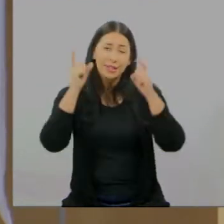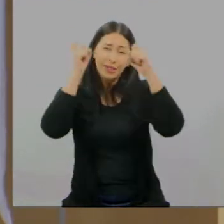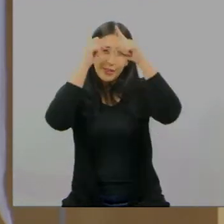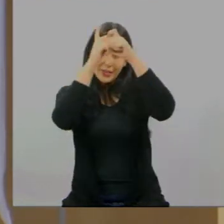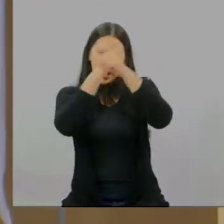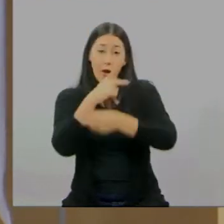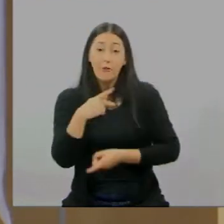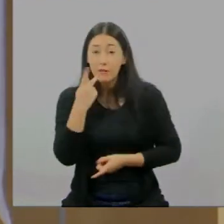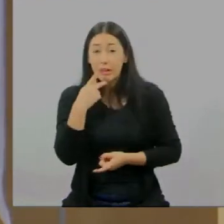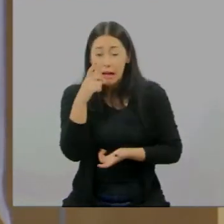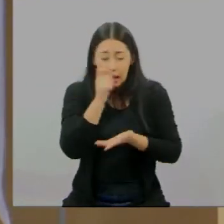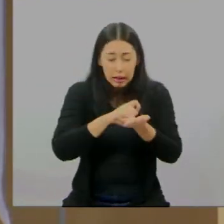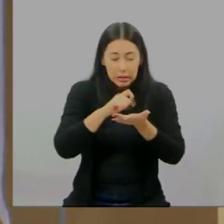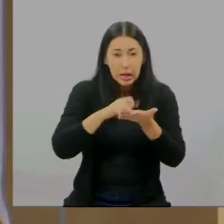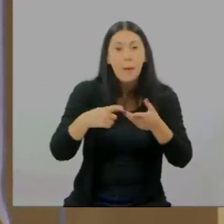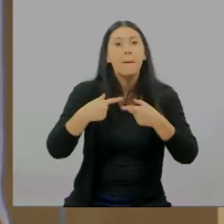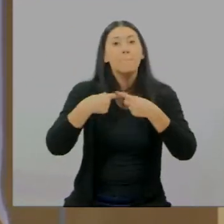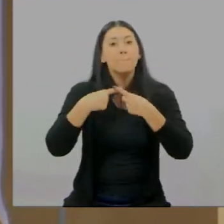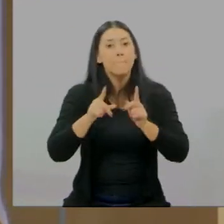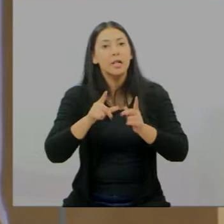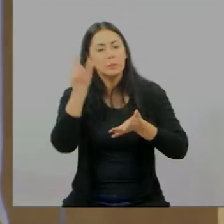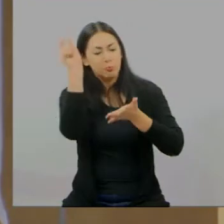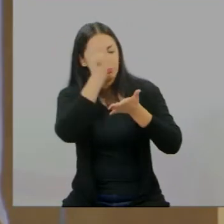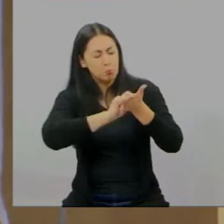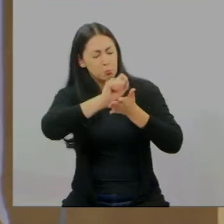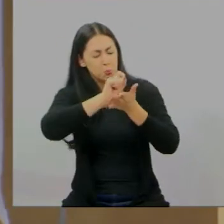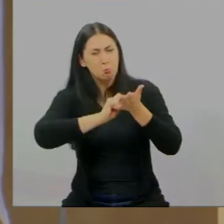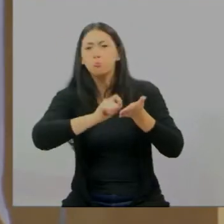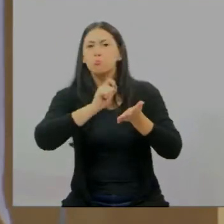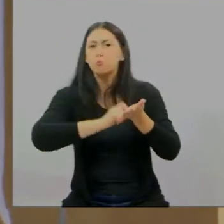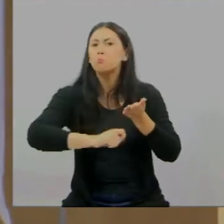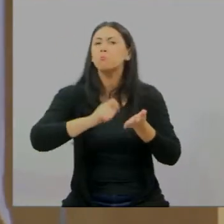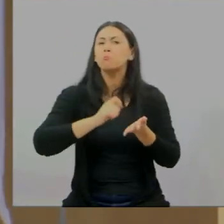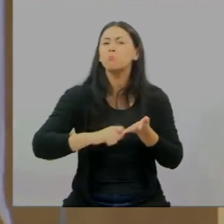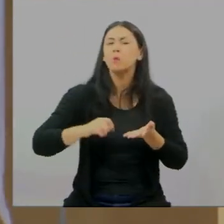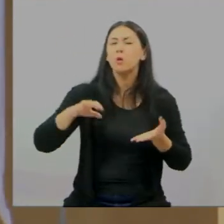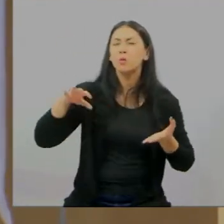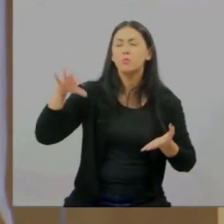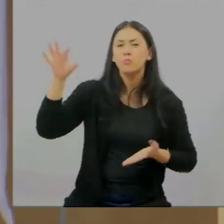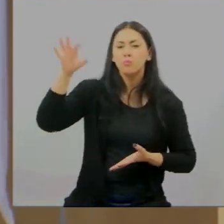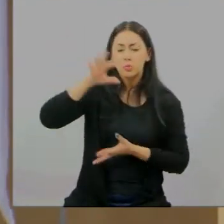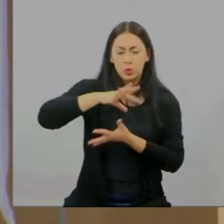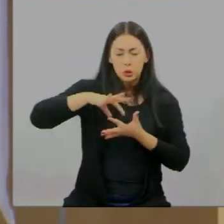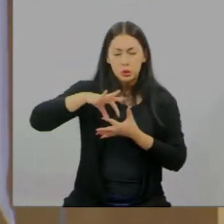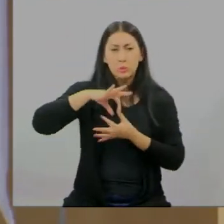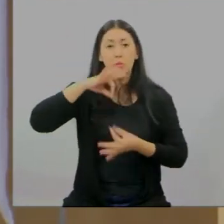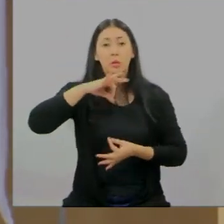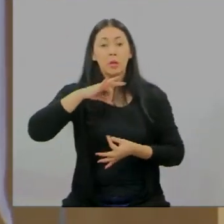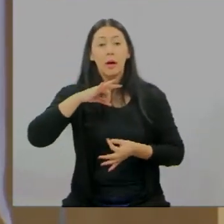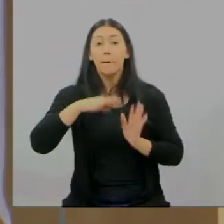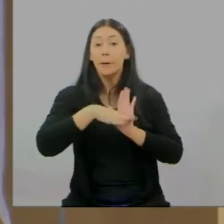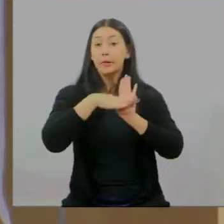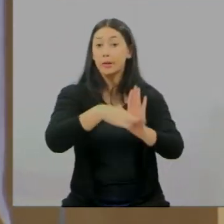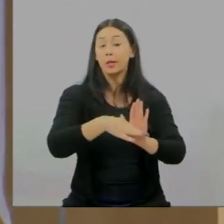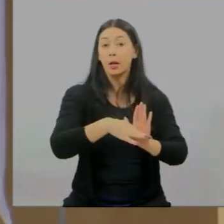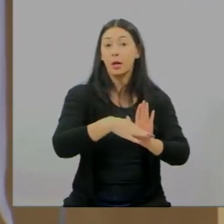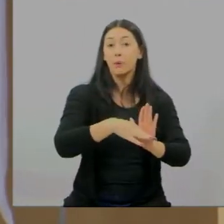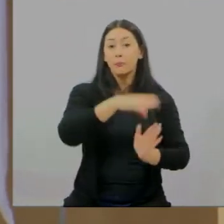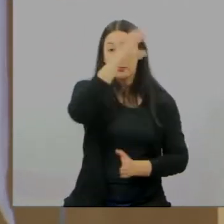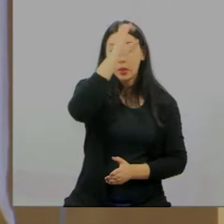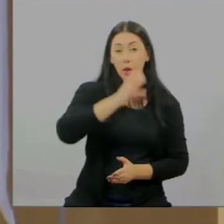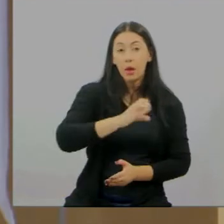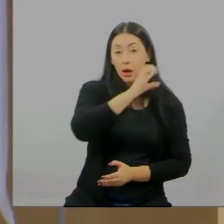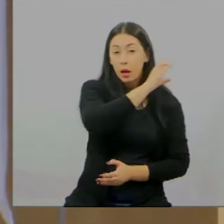escrever, ele escrevia textos com muita espiritualidade para as revistas católicas.